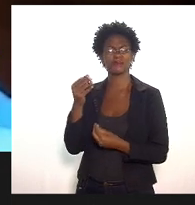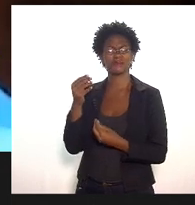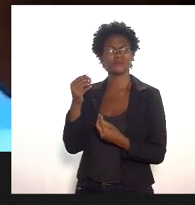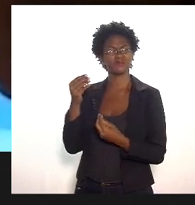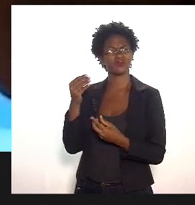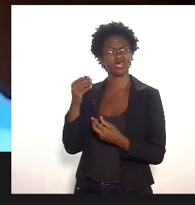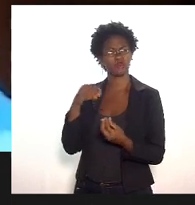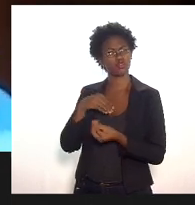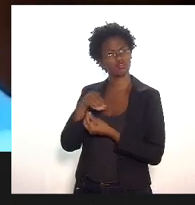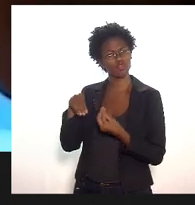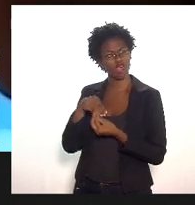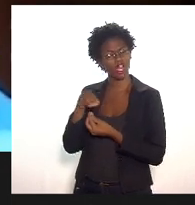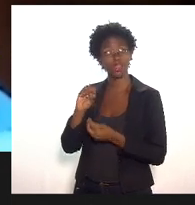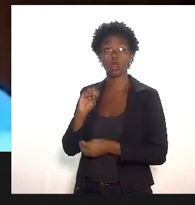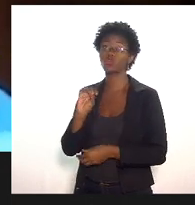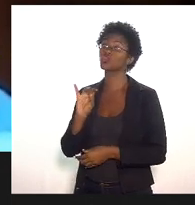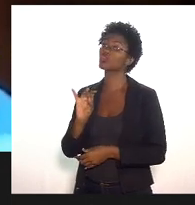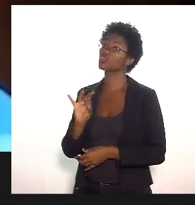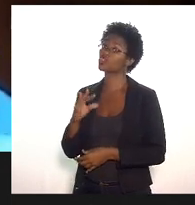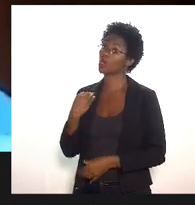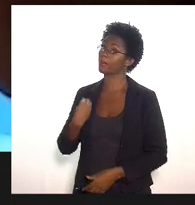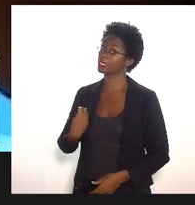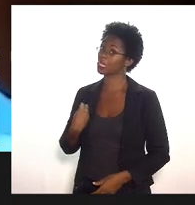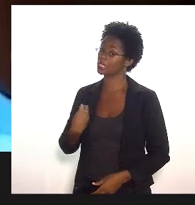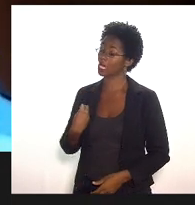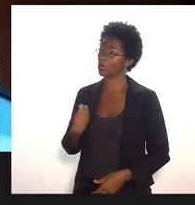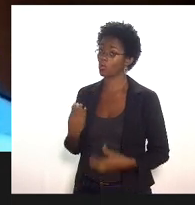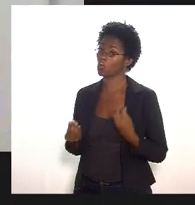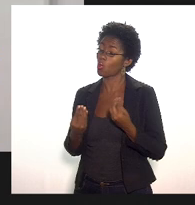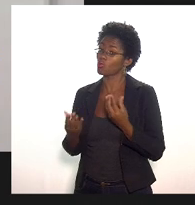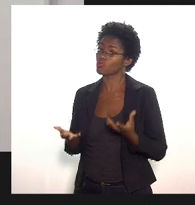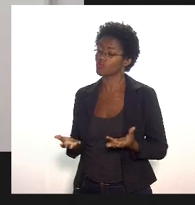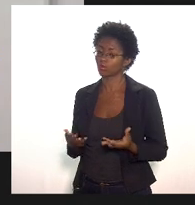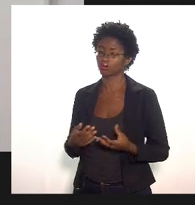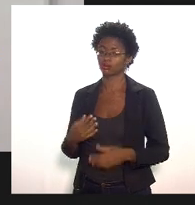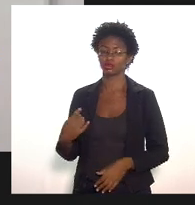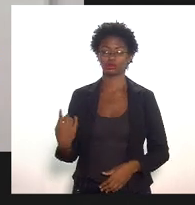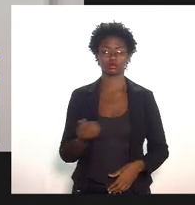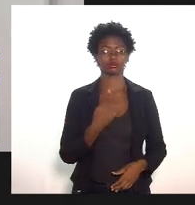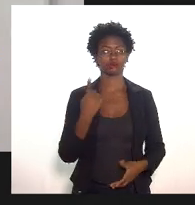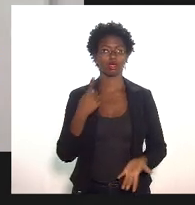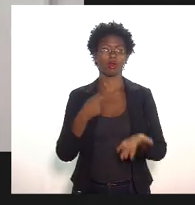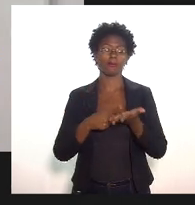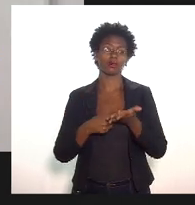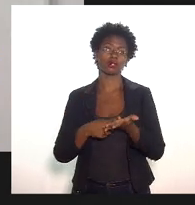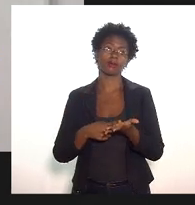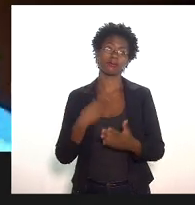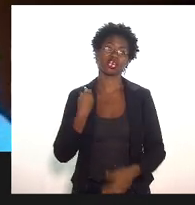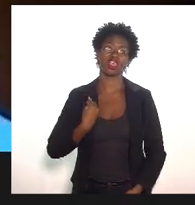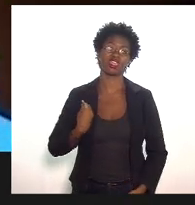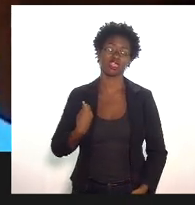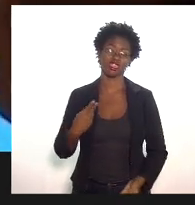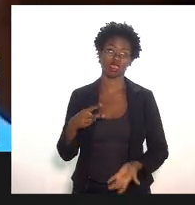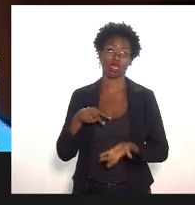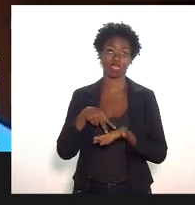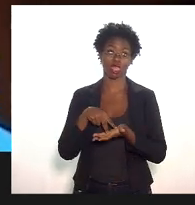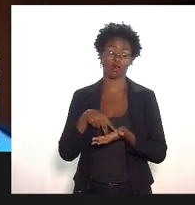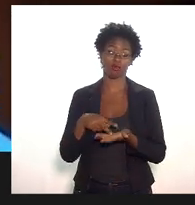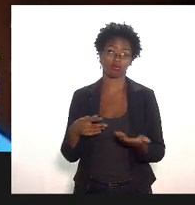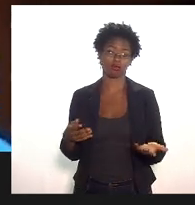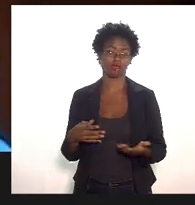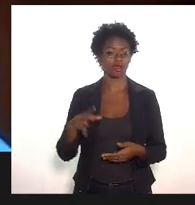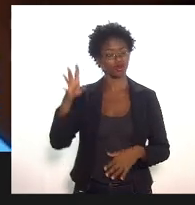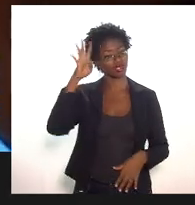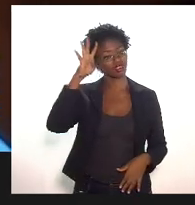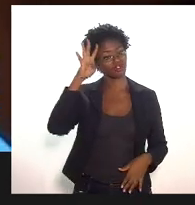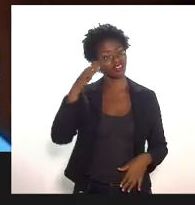será híbrida ou somente presencial? Nós agendamos presencial. Entendi. É porque a quarta-feira, às